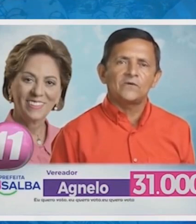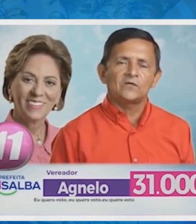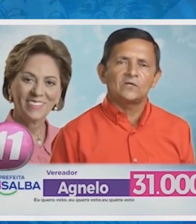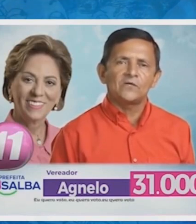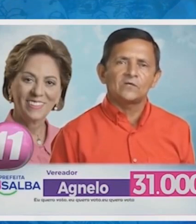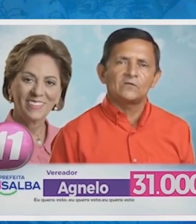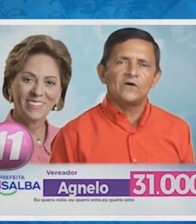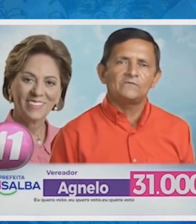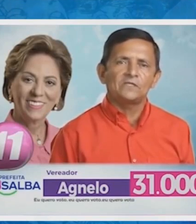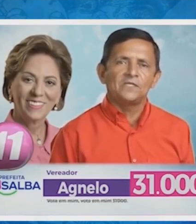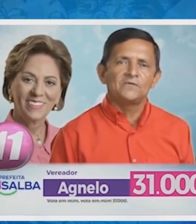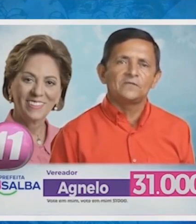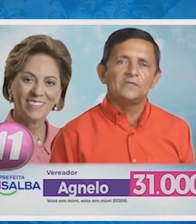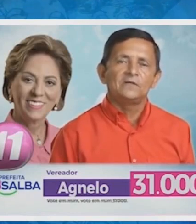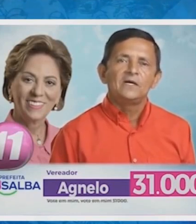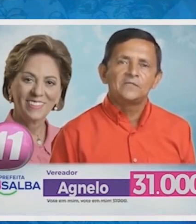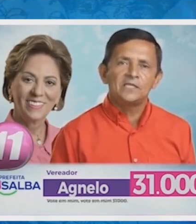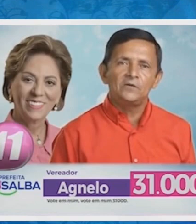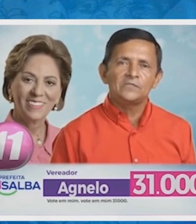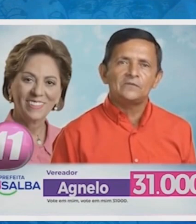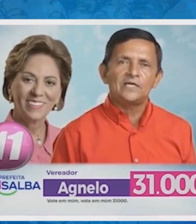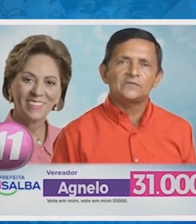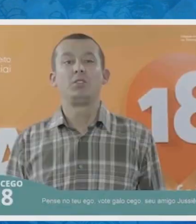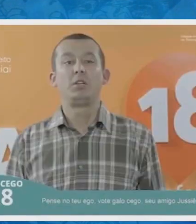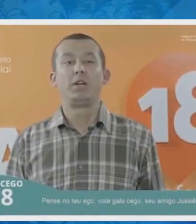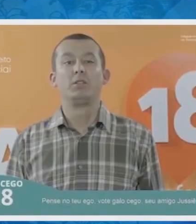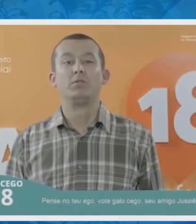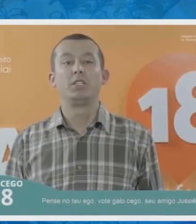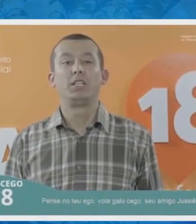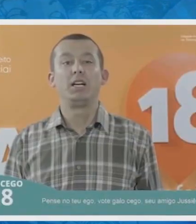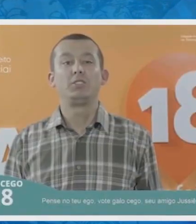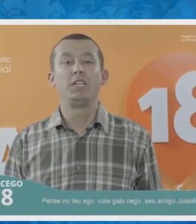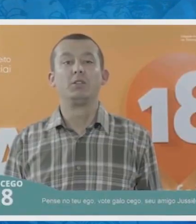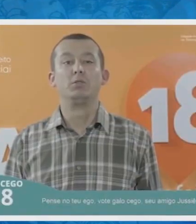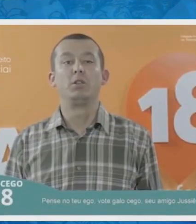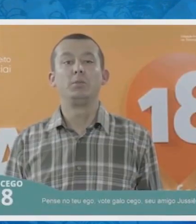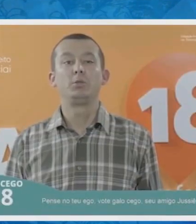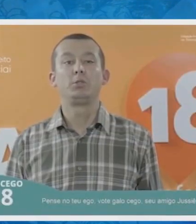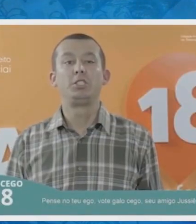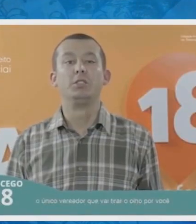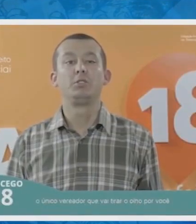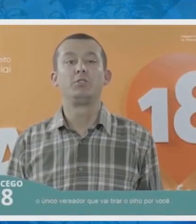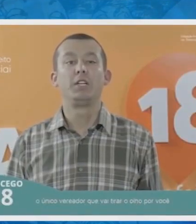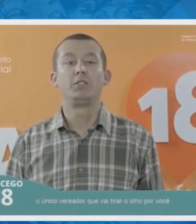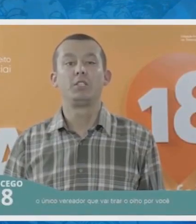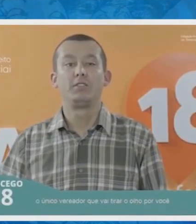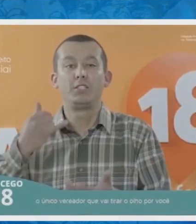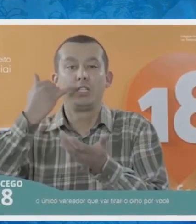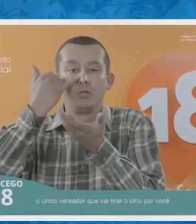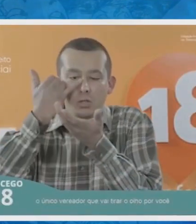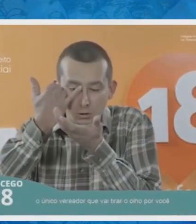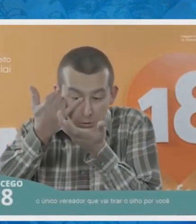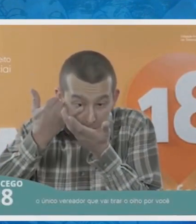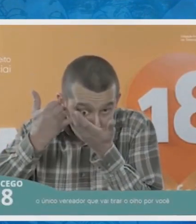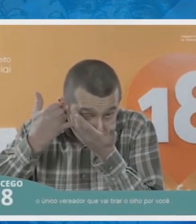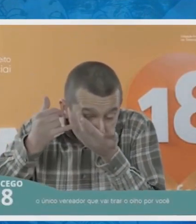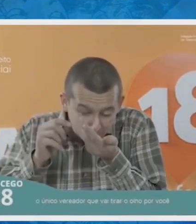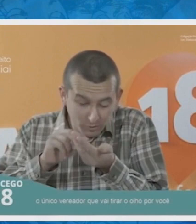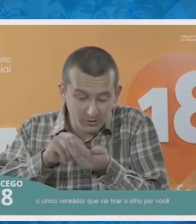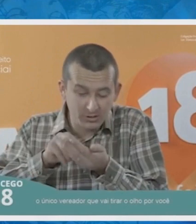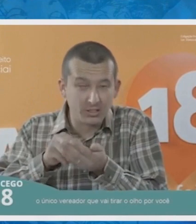31000. Eu quero voto, eu quero voto, eu quero voto. Meu Deus! Deles tanto de espaço. Voto teu ego, voto e galo cego. Teu amigo Jussi, o único vereador que vai tirar o